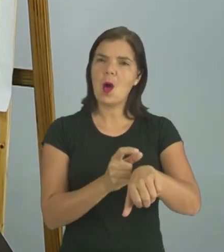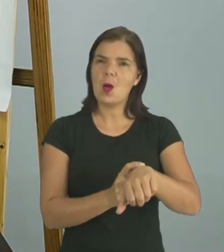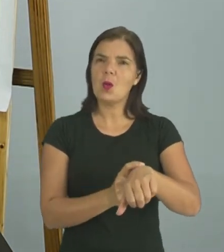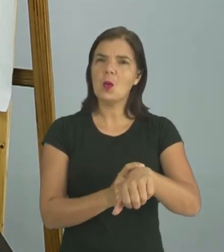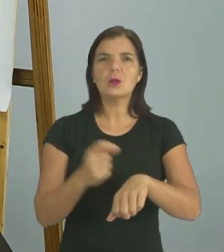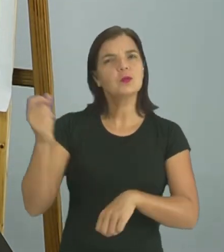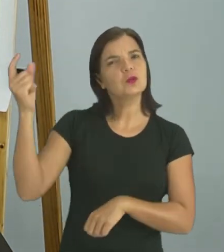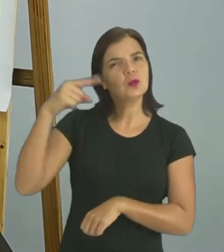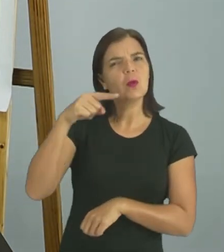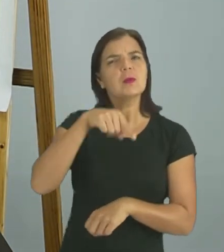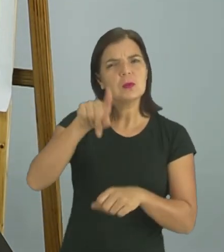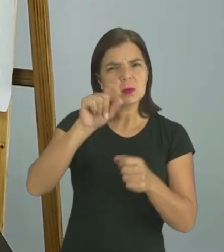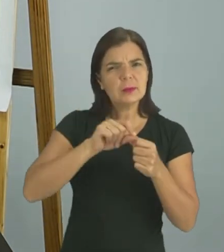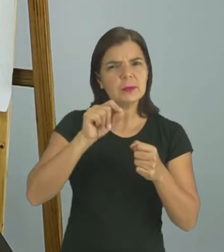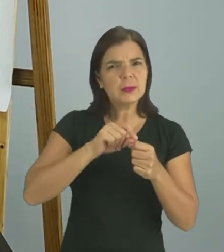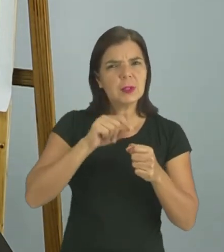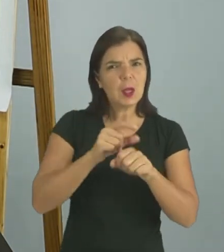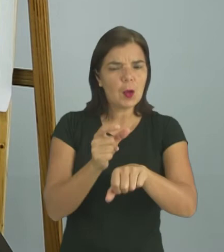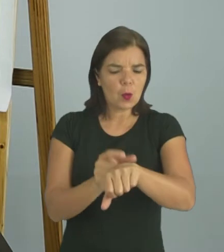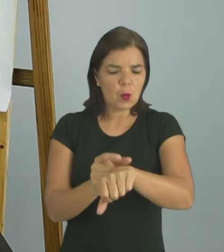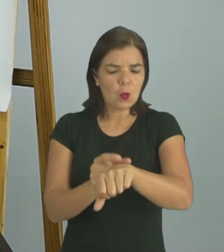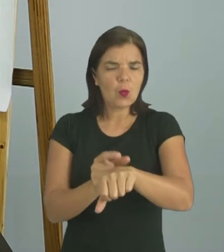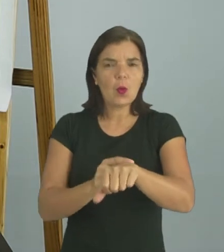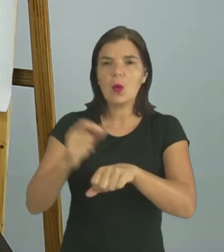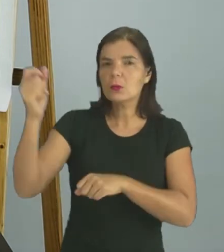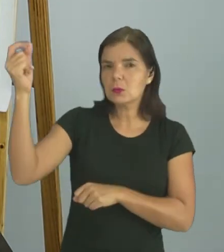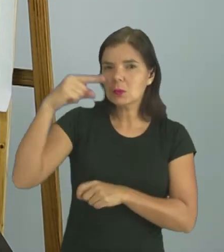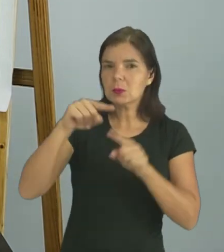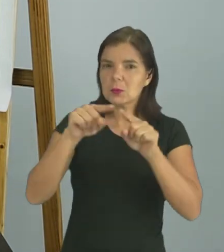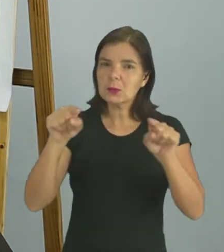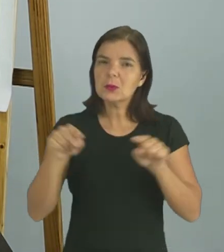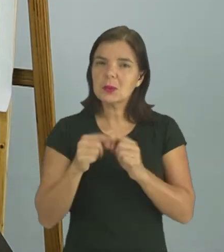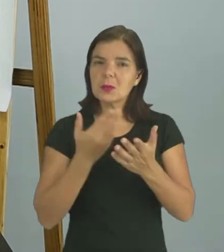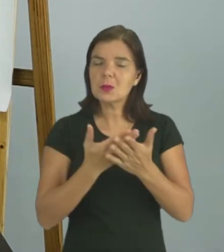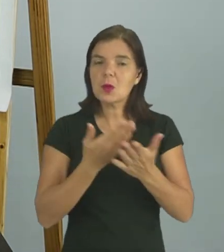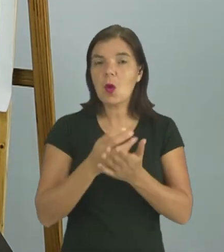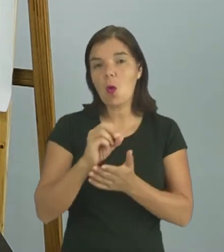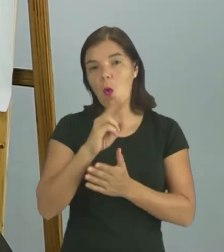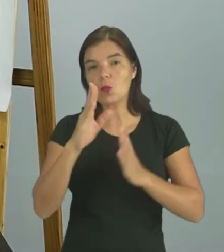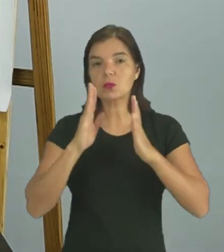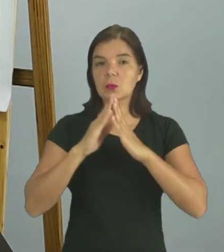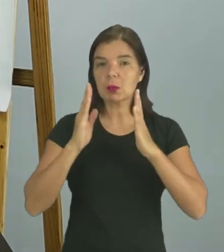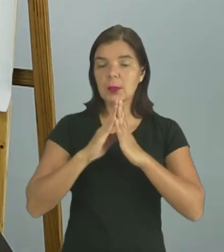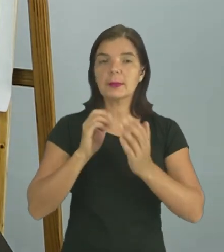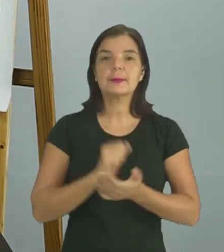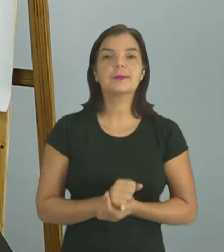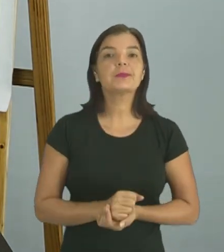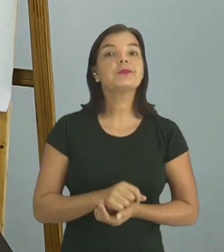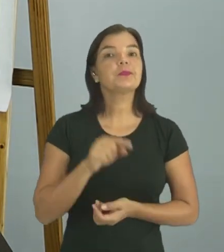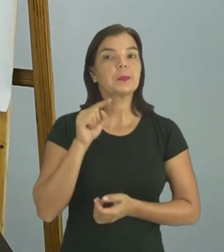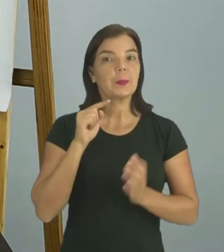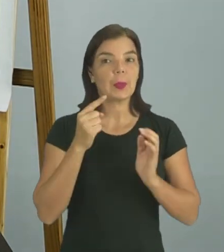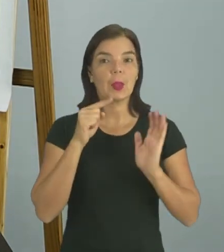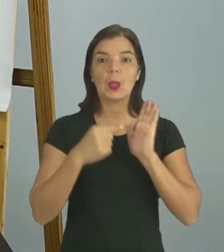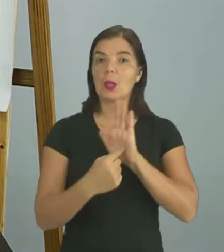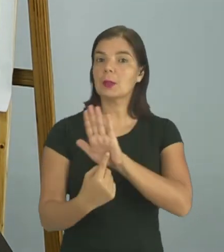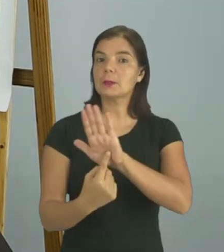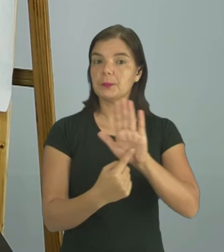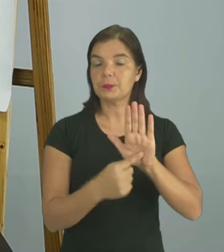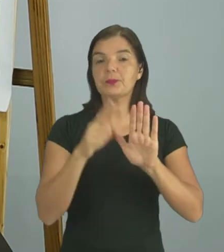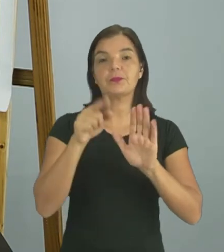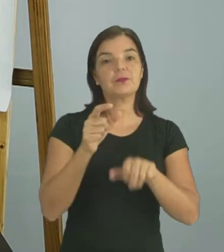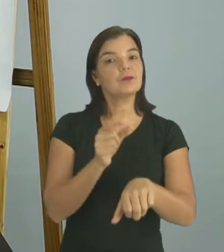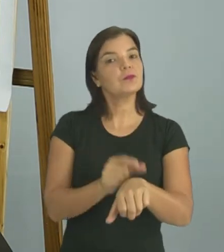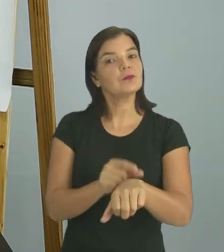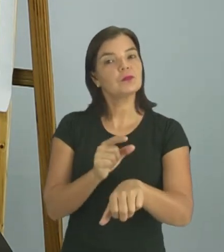Já fizeram um relógio de sol? Já fizeram na sala de aula ou em casa mesmo um relógio de sol? Esse aqui é um relógio de